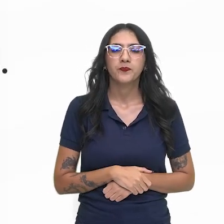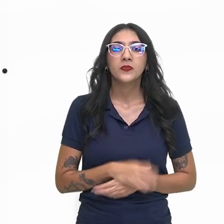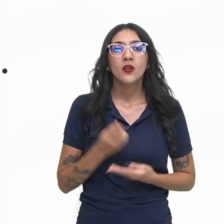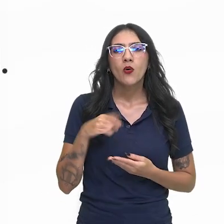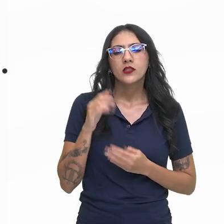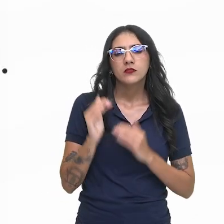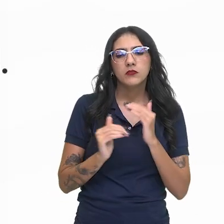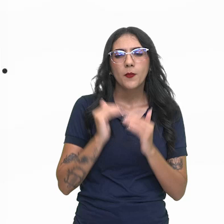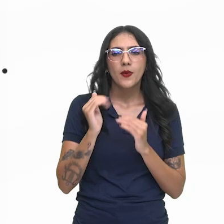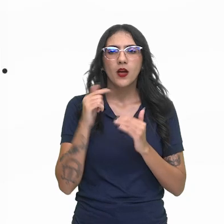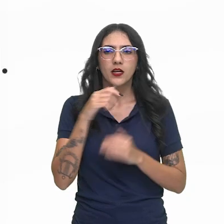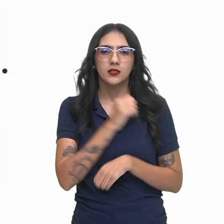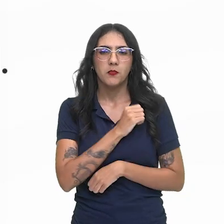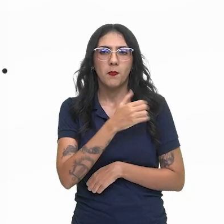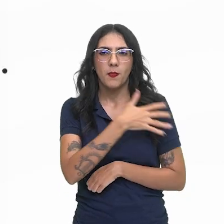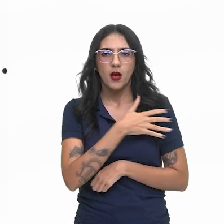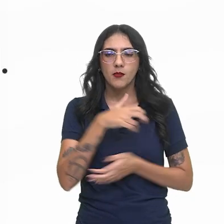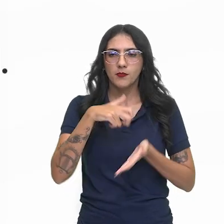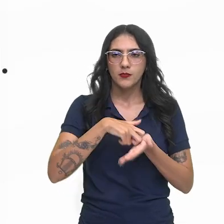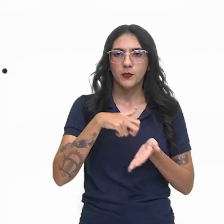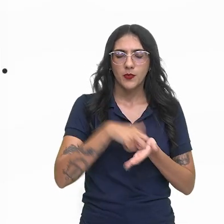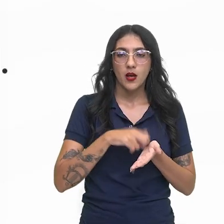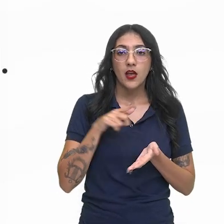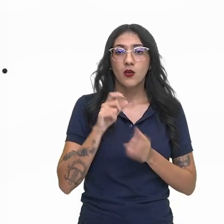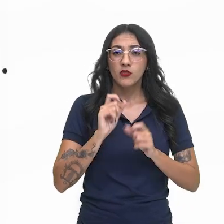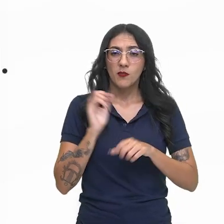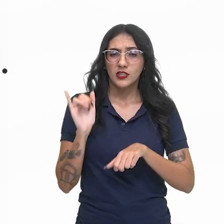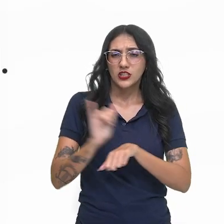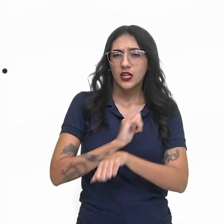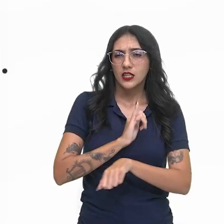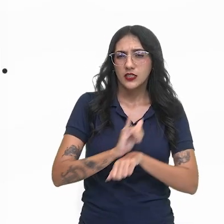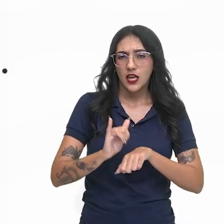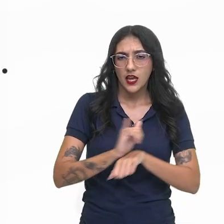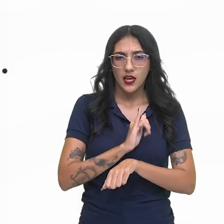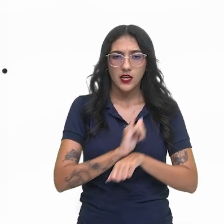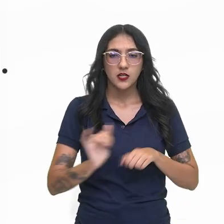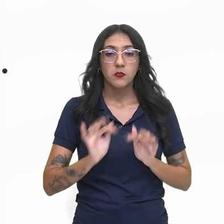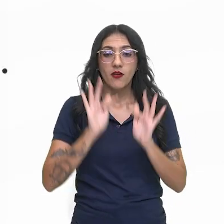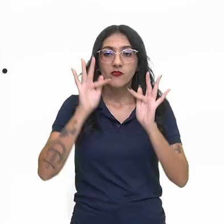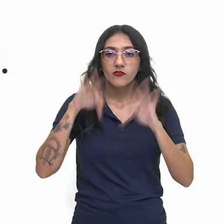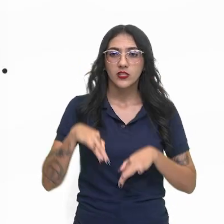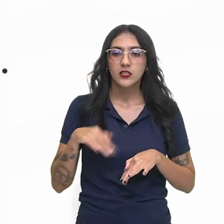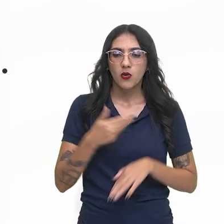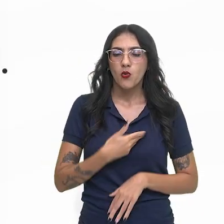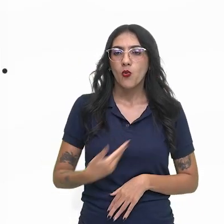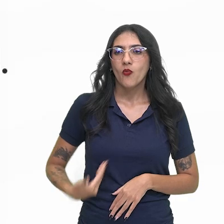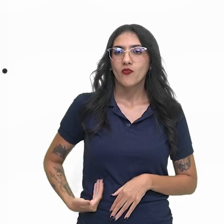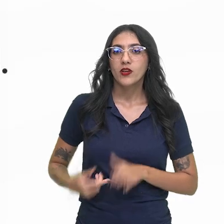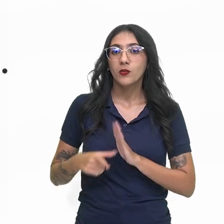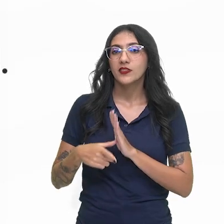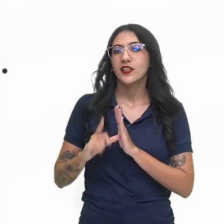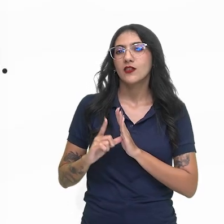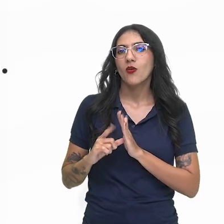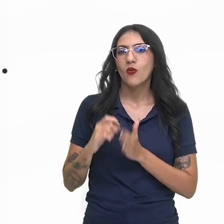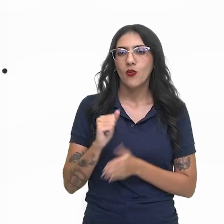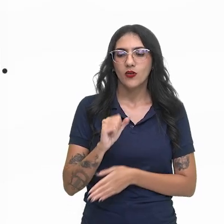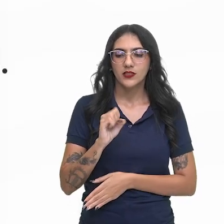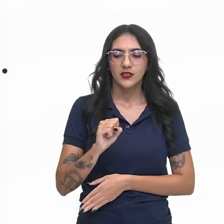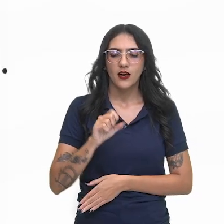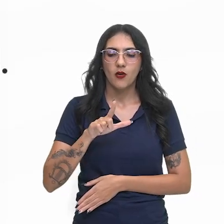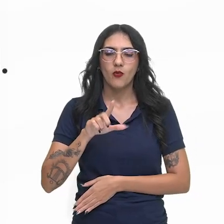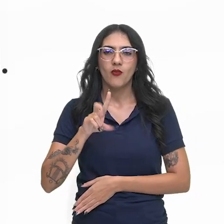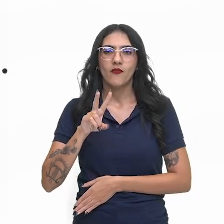chilena ocorreu como estratégia para derrubar o governo de Salvador Allende, o